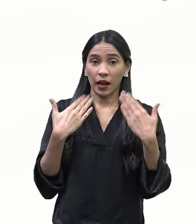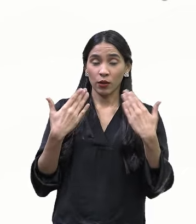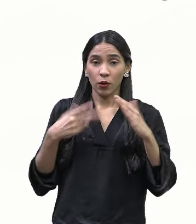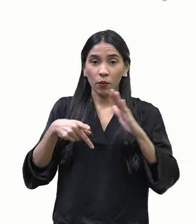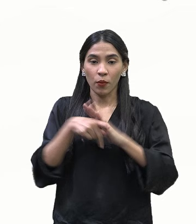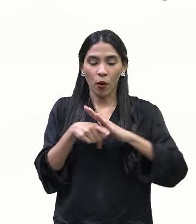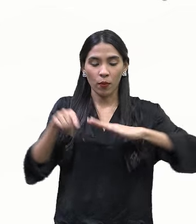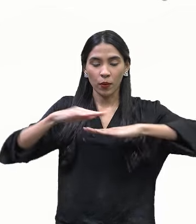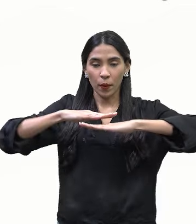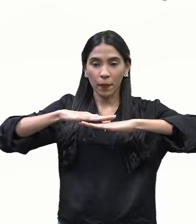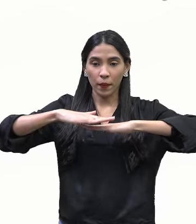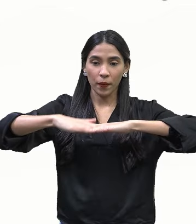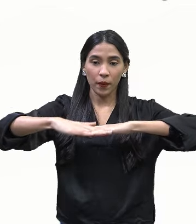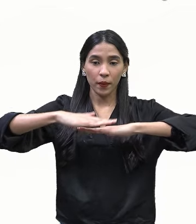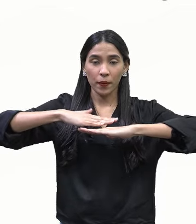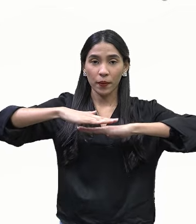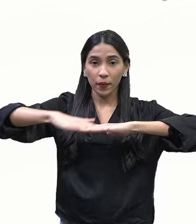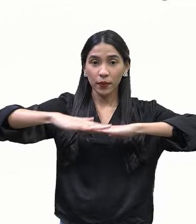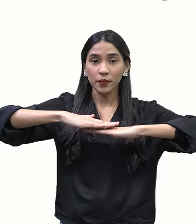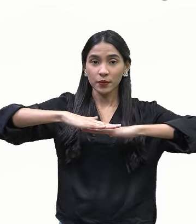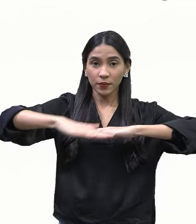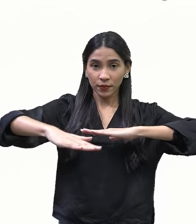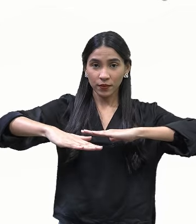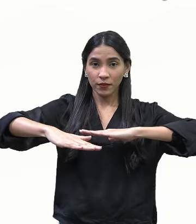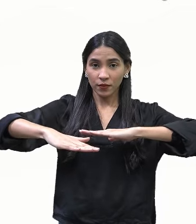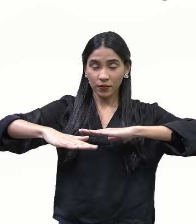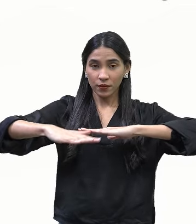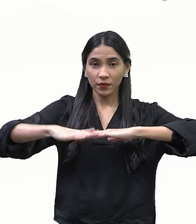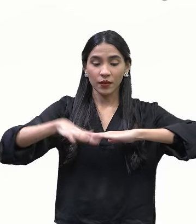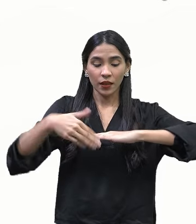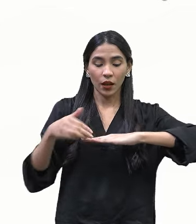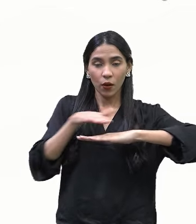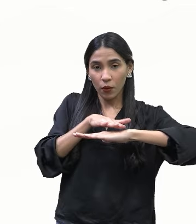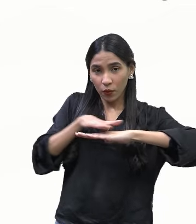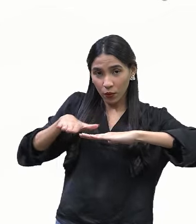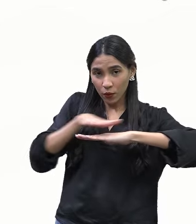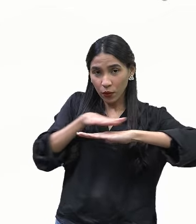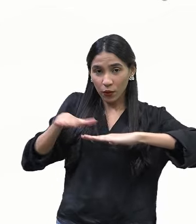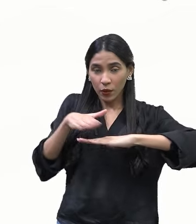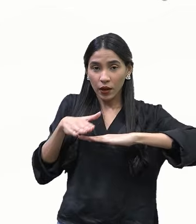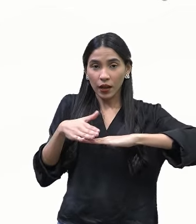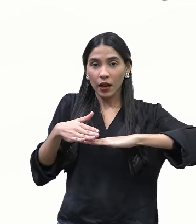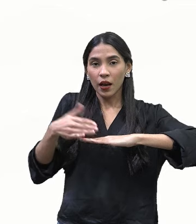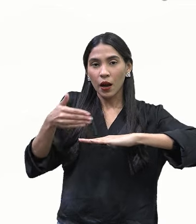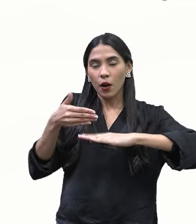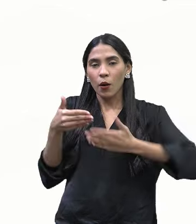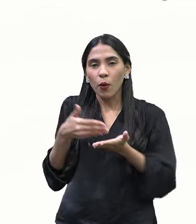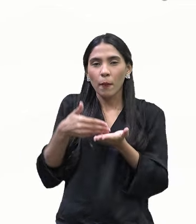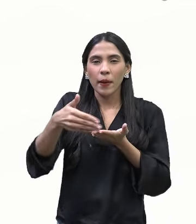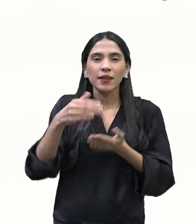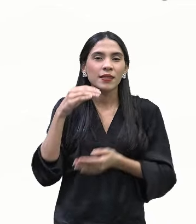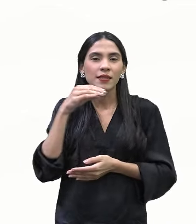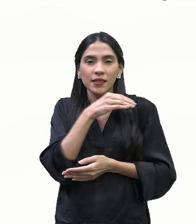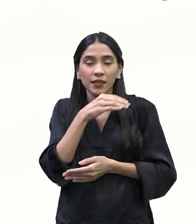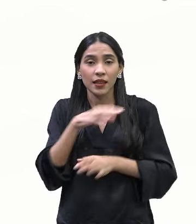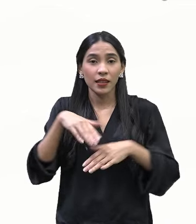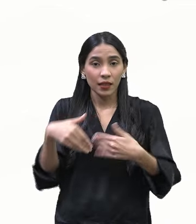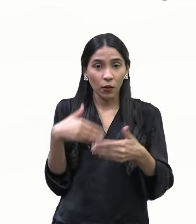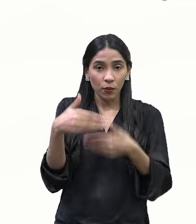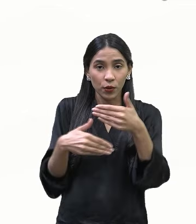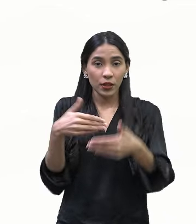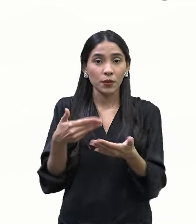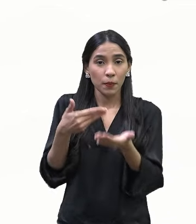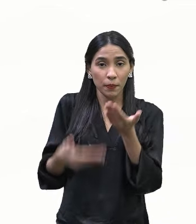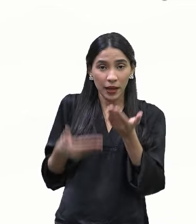solo, ali para o chão, tá? Então, o chão vai começar a esquentar. Então, esse processo de você perder calor, de